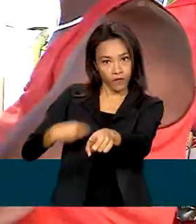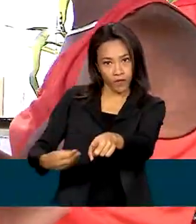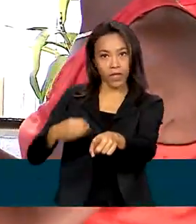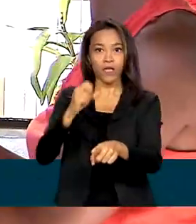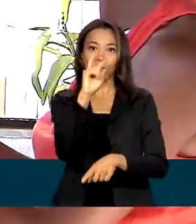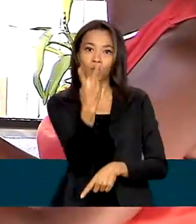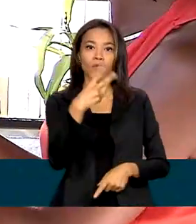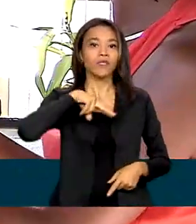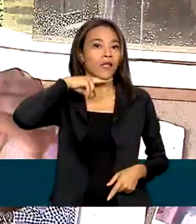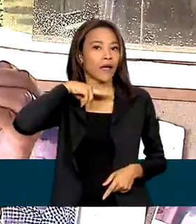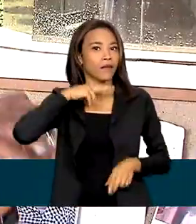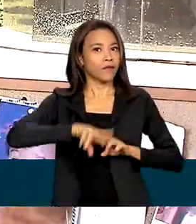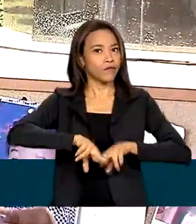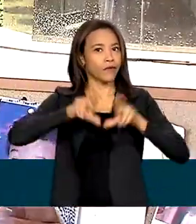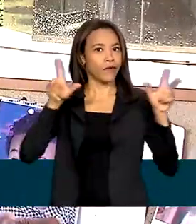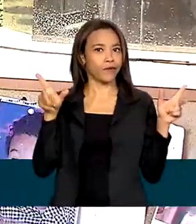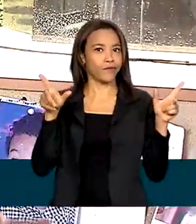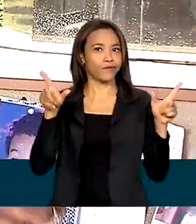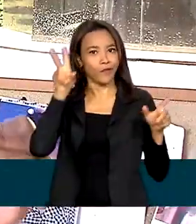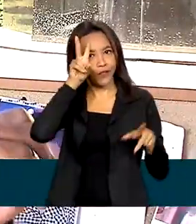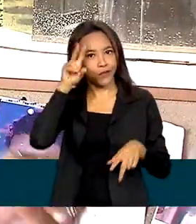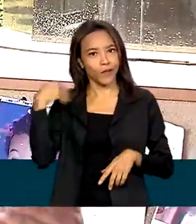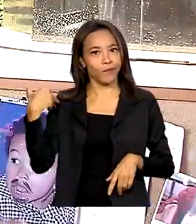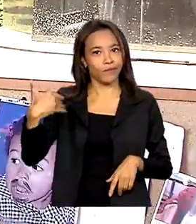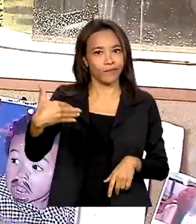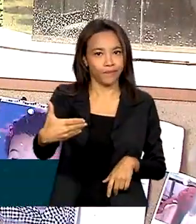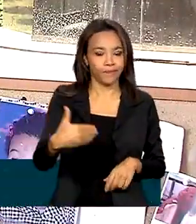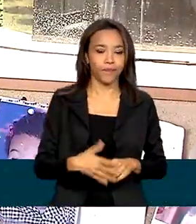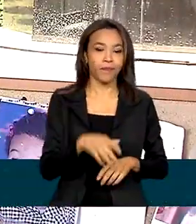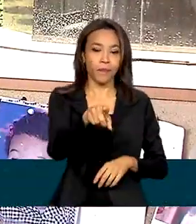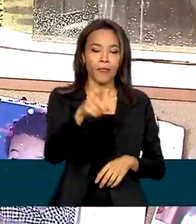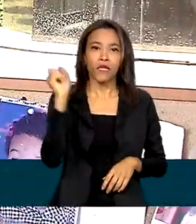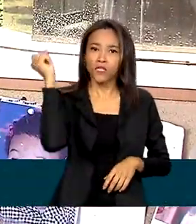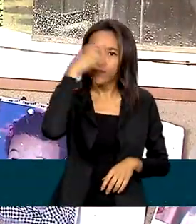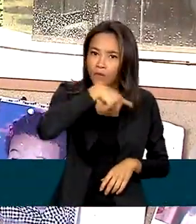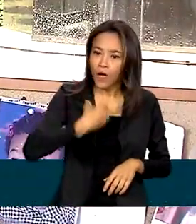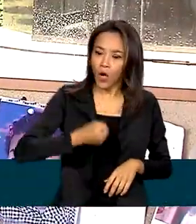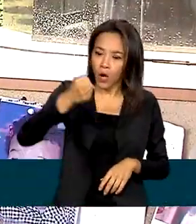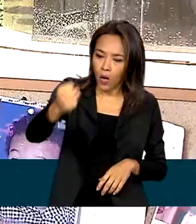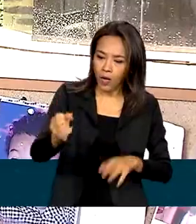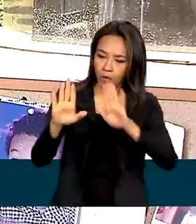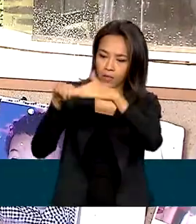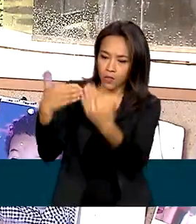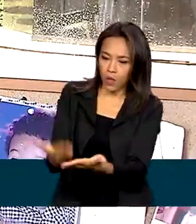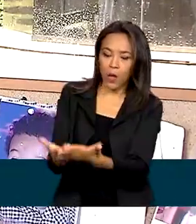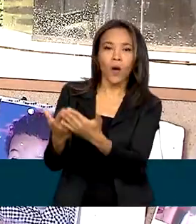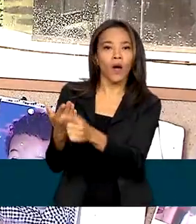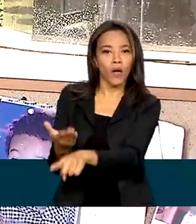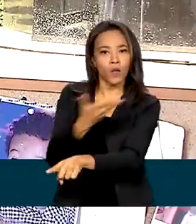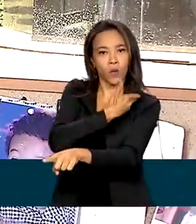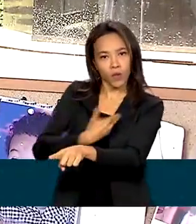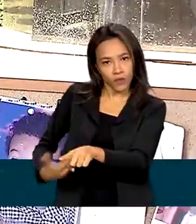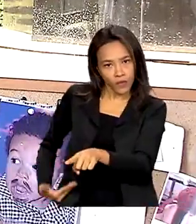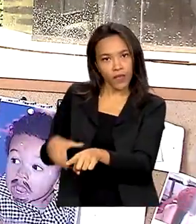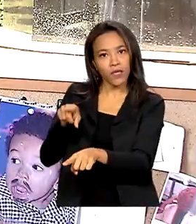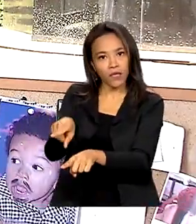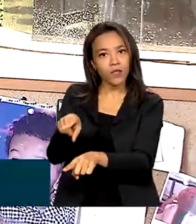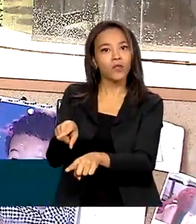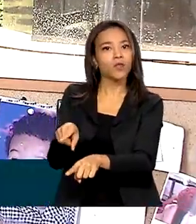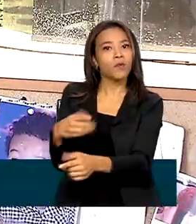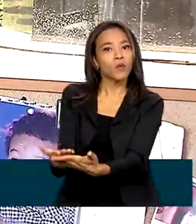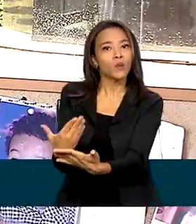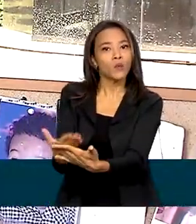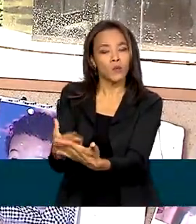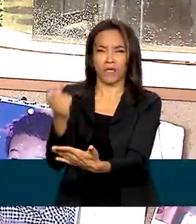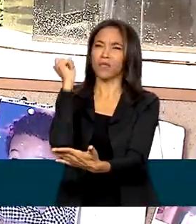a história é diferente. A dificuldade de se colocar uma criança numa escola pública, numa instituição pública, é